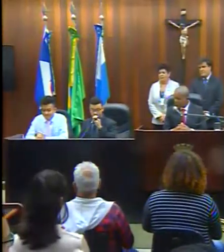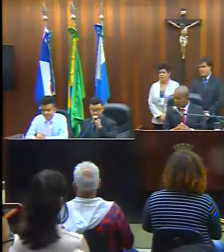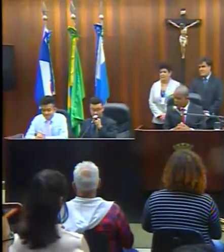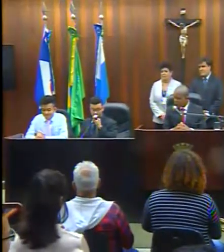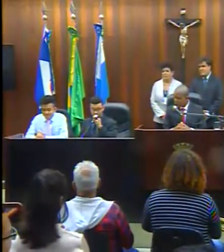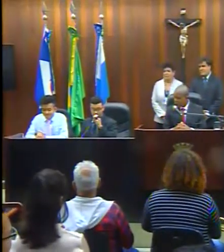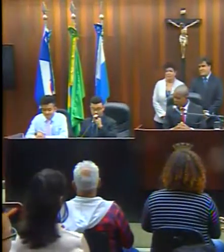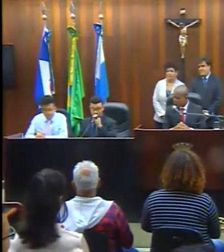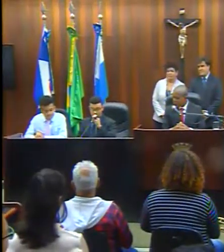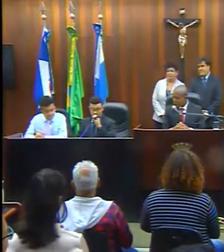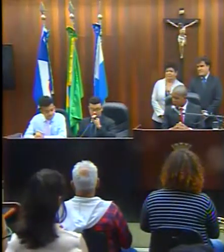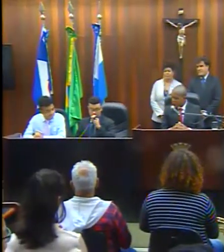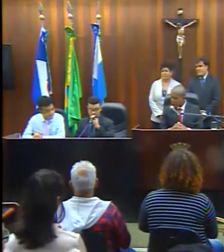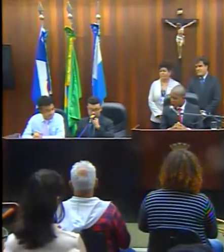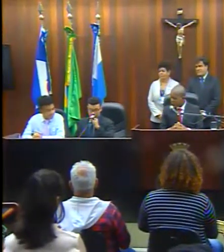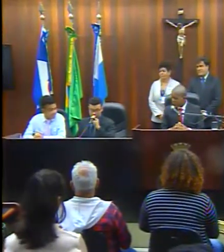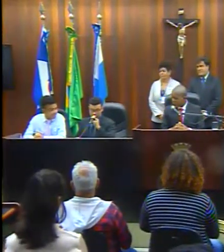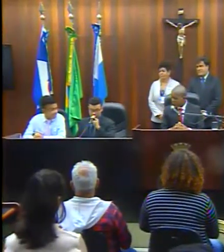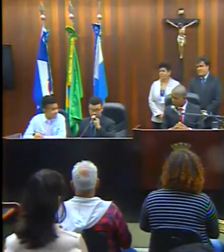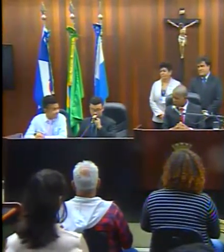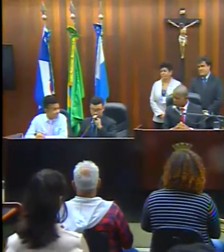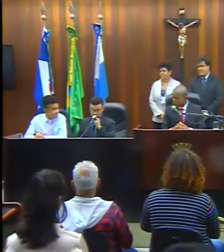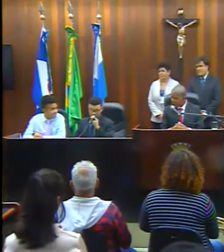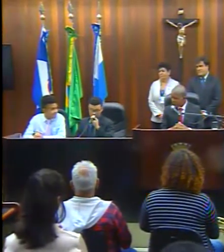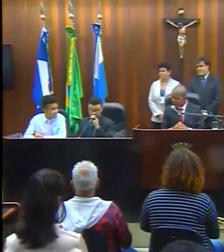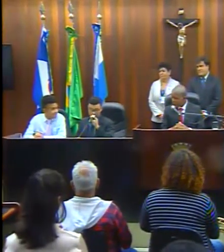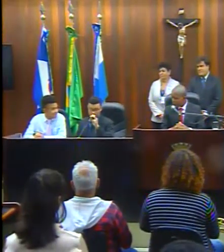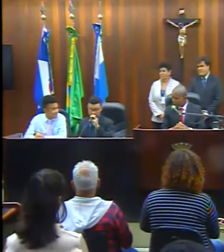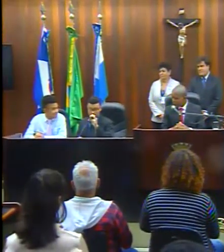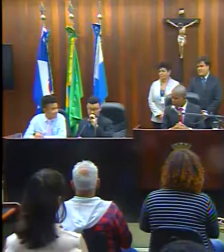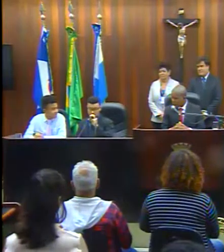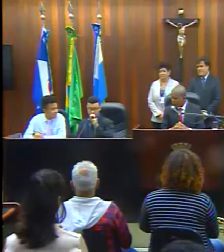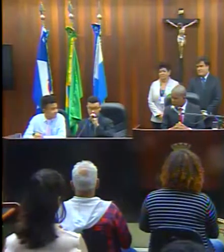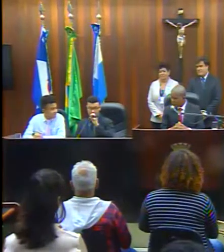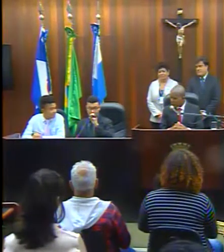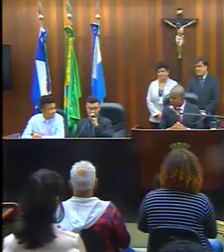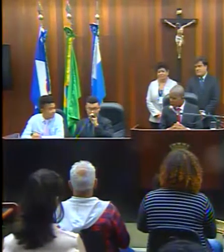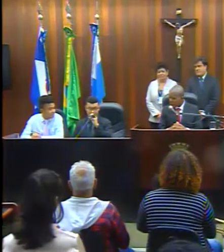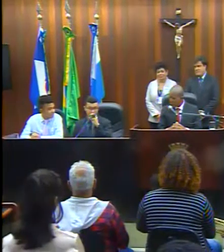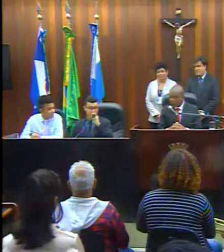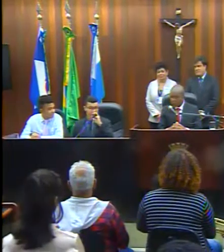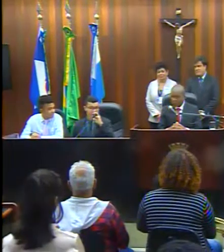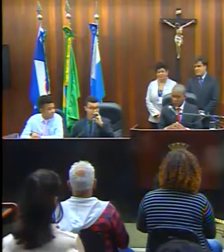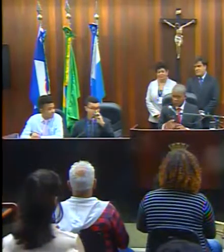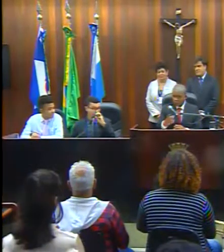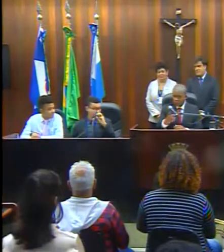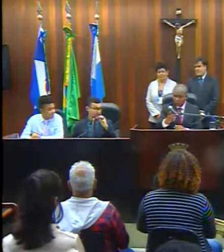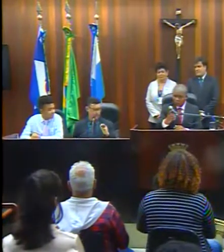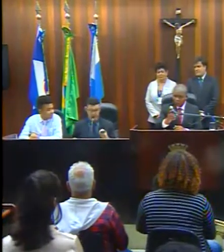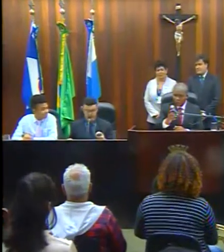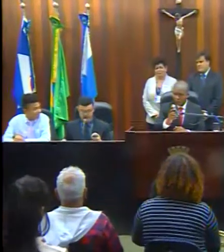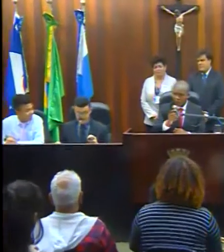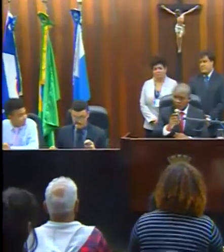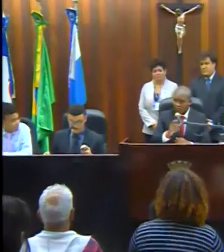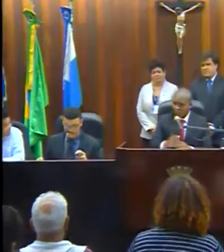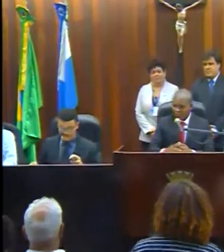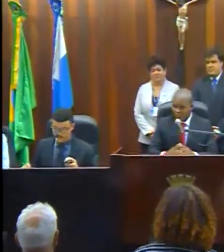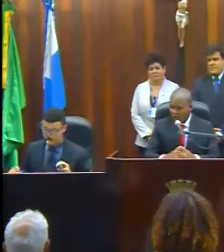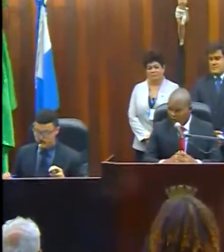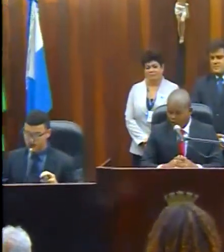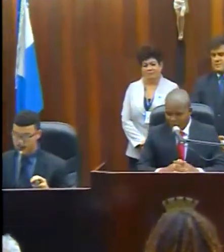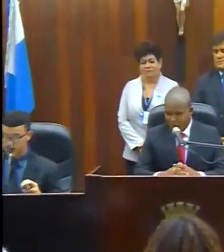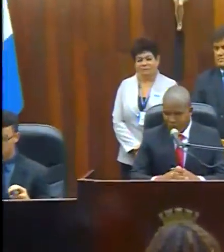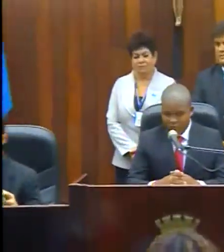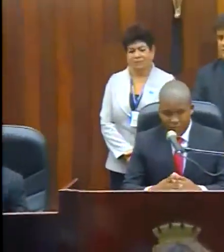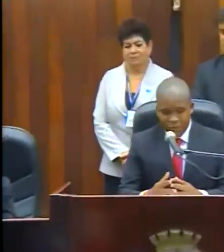Com a palavra, o então presidente, nobre vereador Samir Emanuel Pereira Teixeira Dutra.